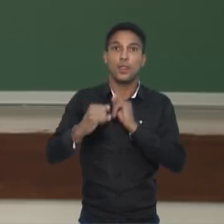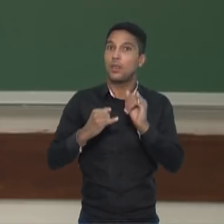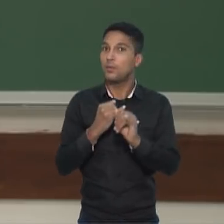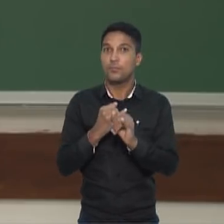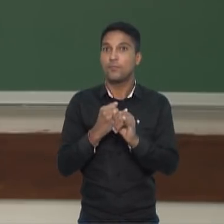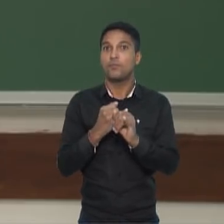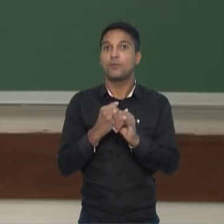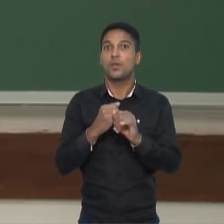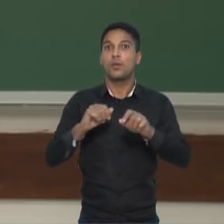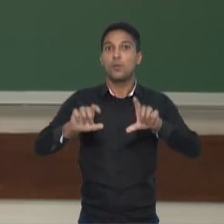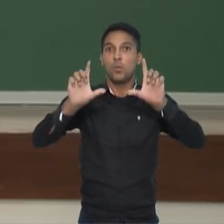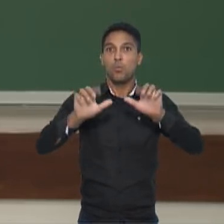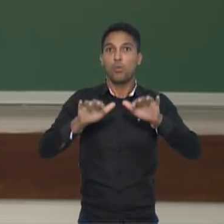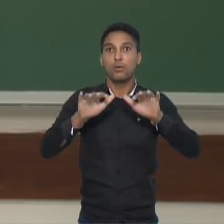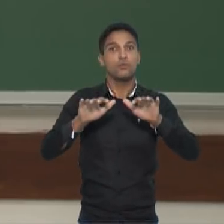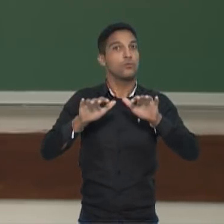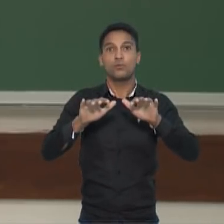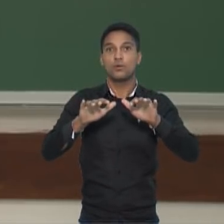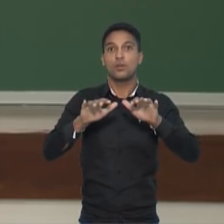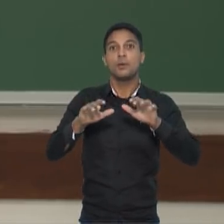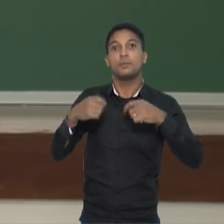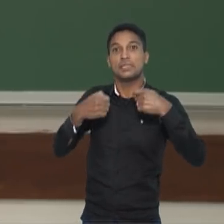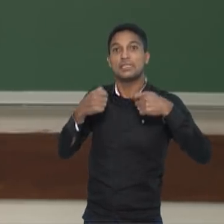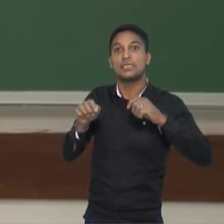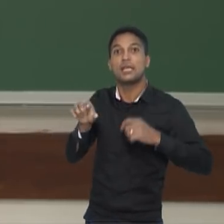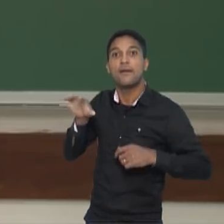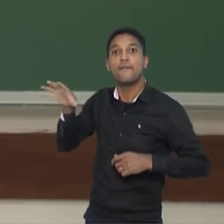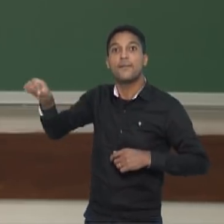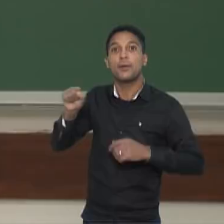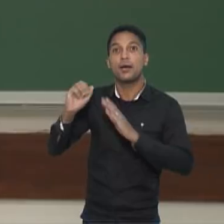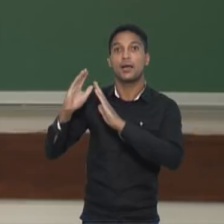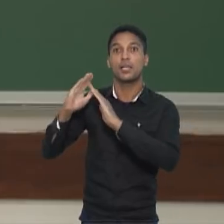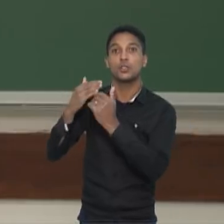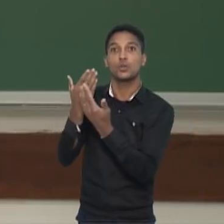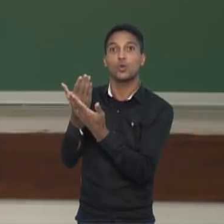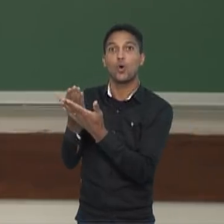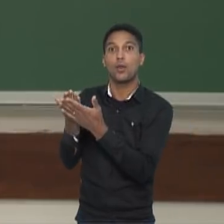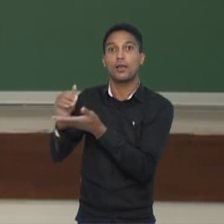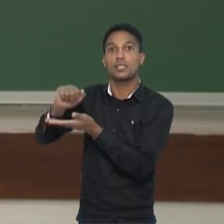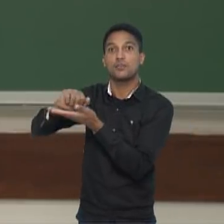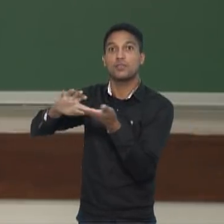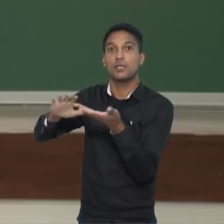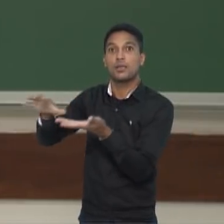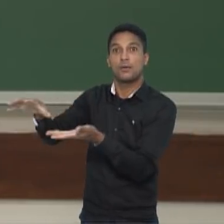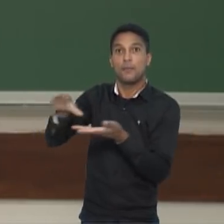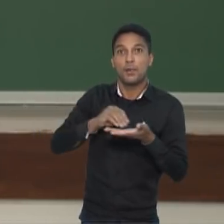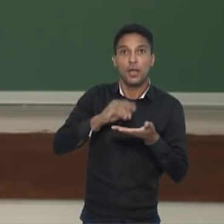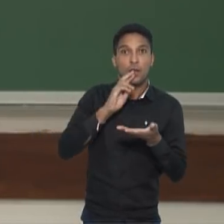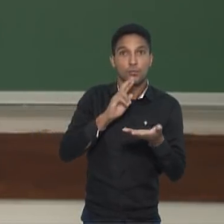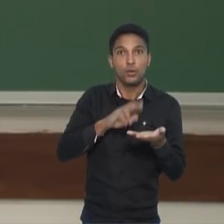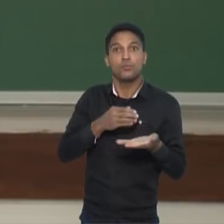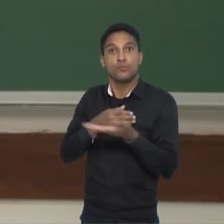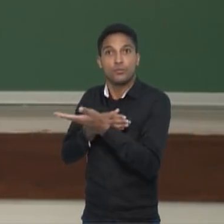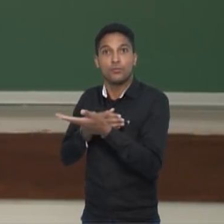se puder, se tiver condições, pode fazer essas atividades no Classroom. Então, vamos para a aula de